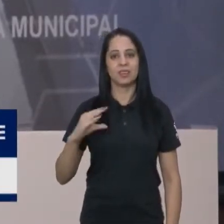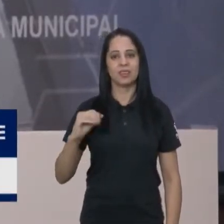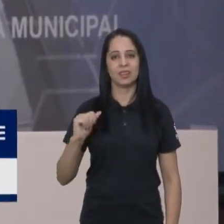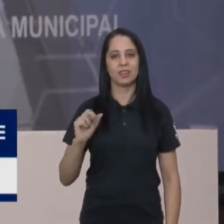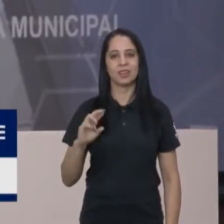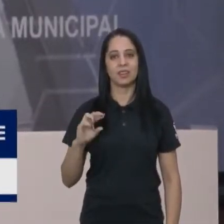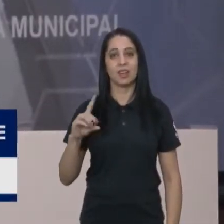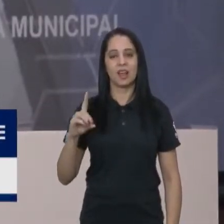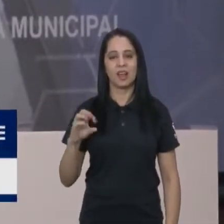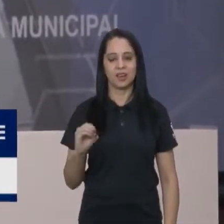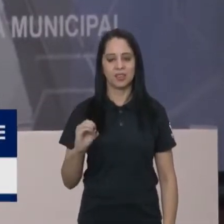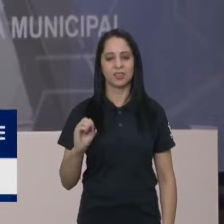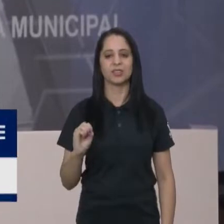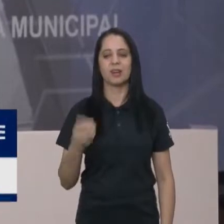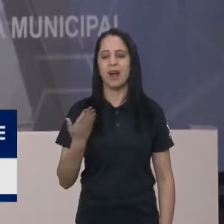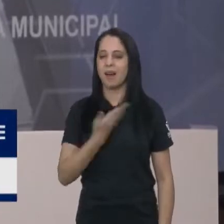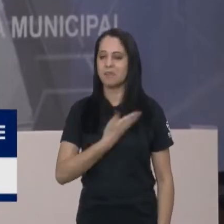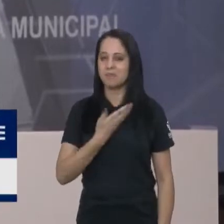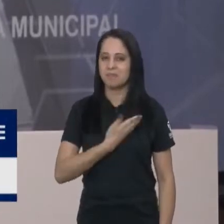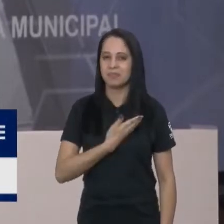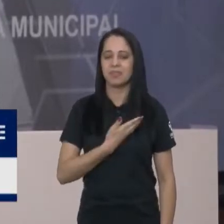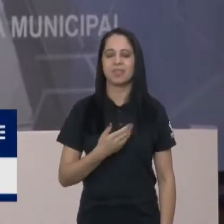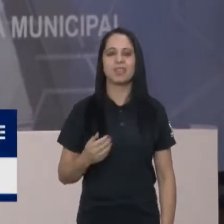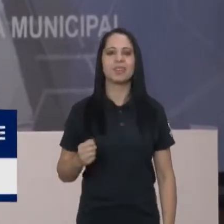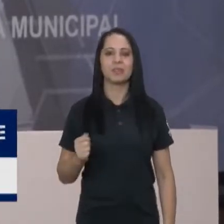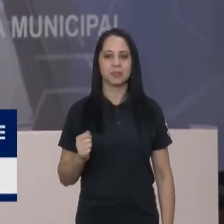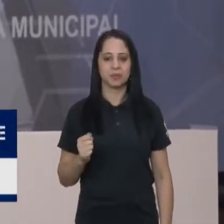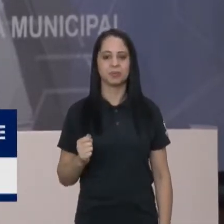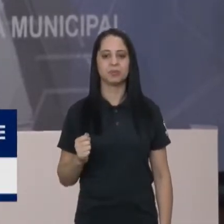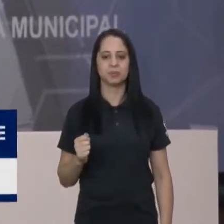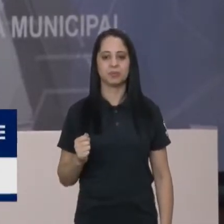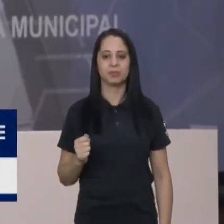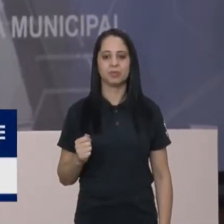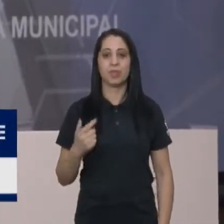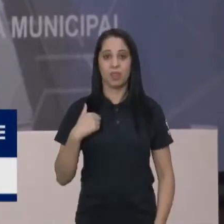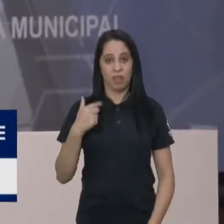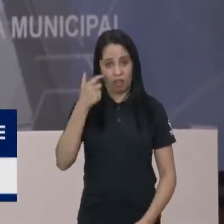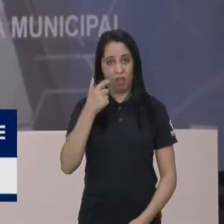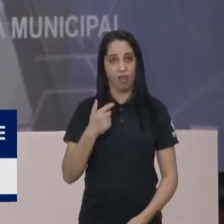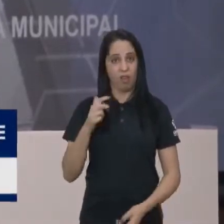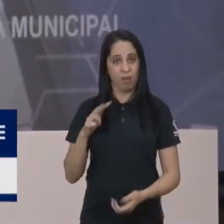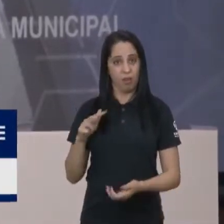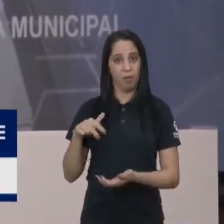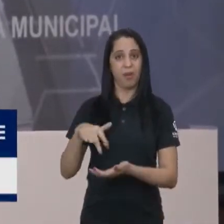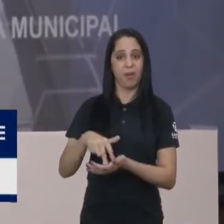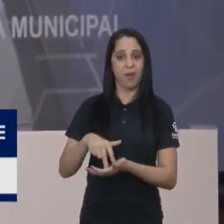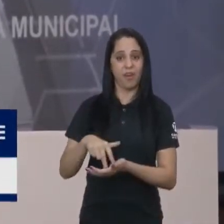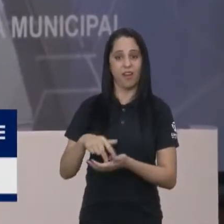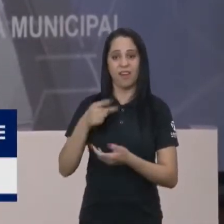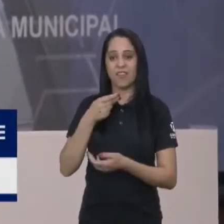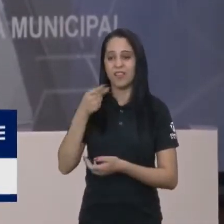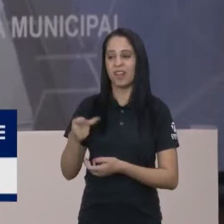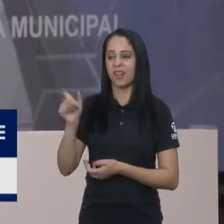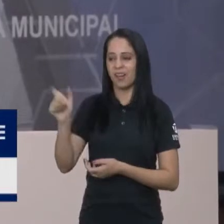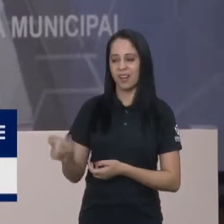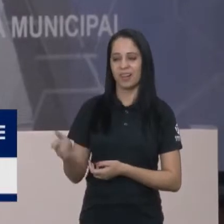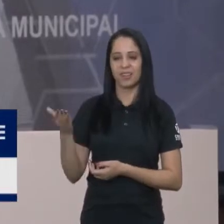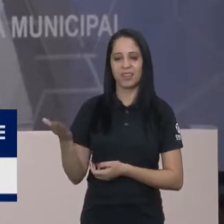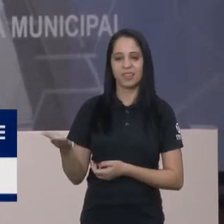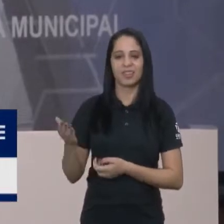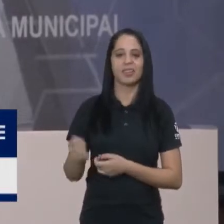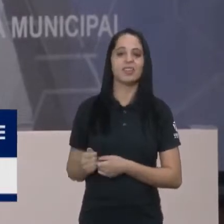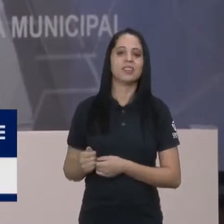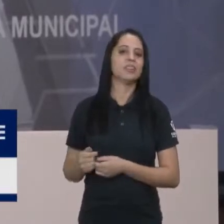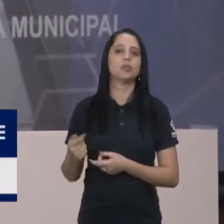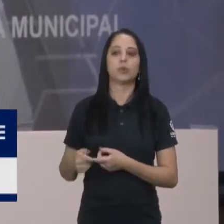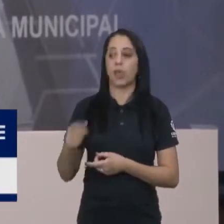nosso amigo, querido, e eu posso falar particularmente do Dr. Ricardo, até pelos